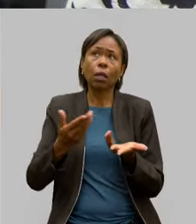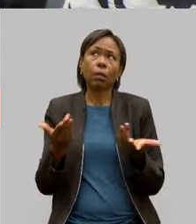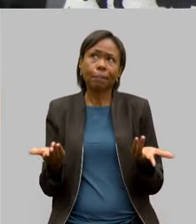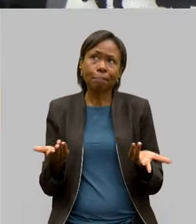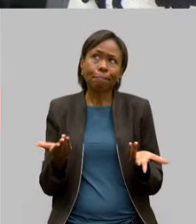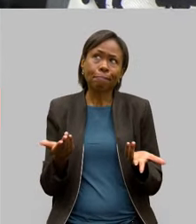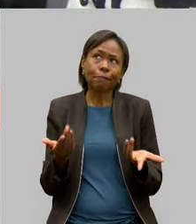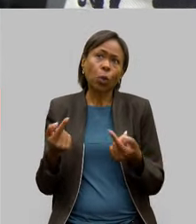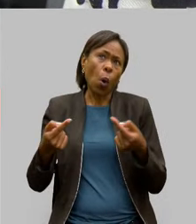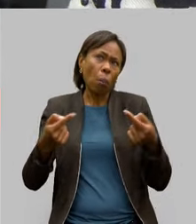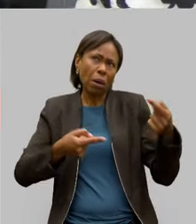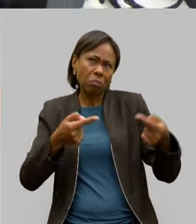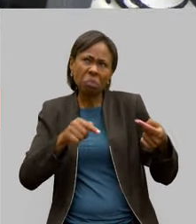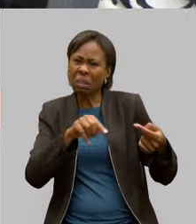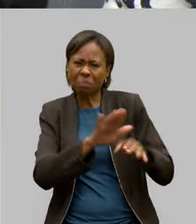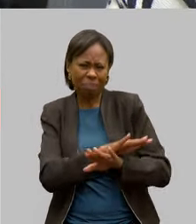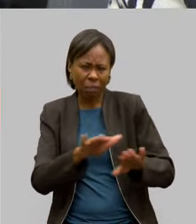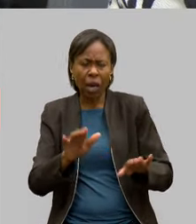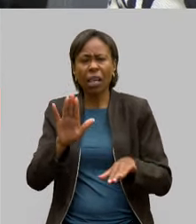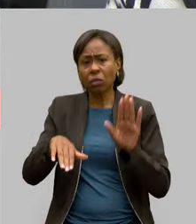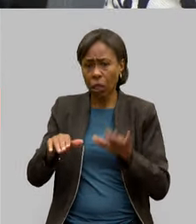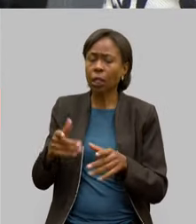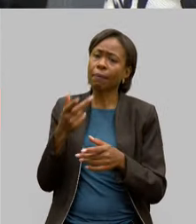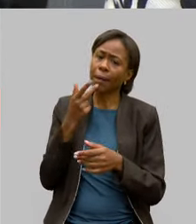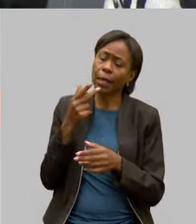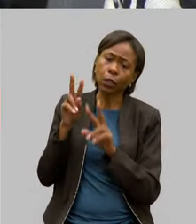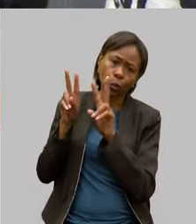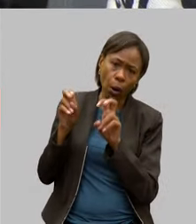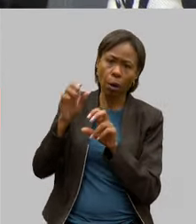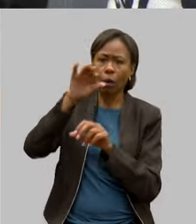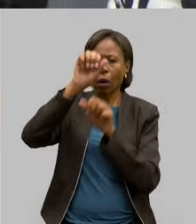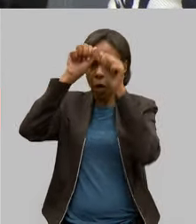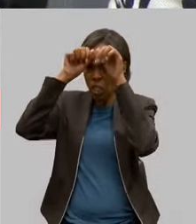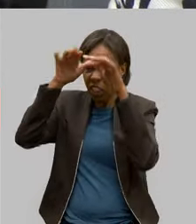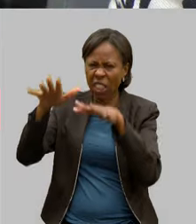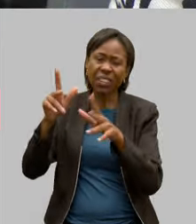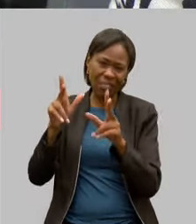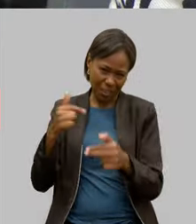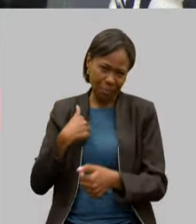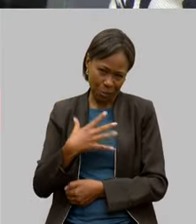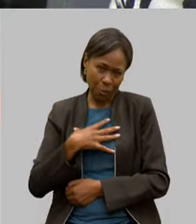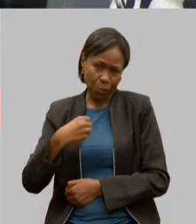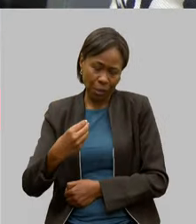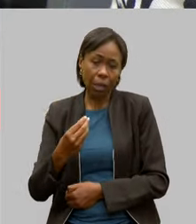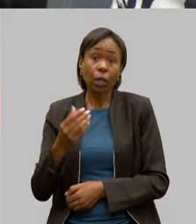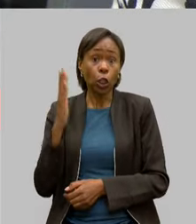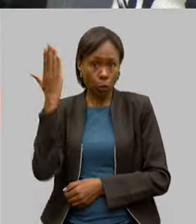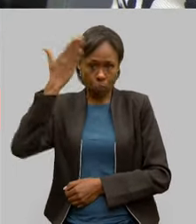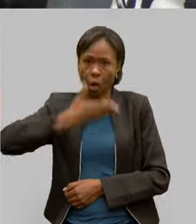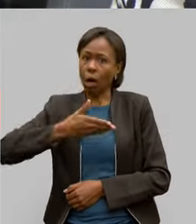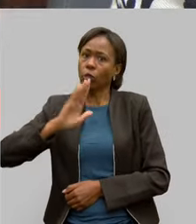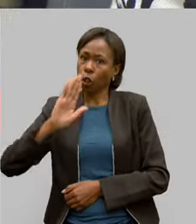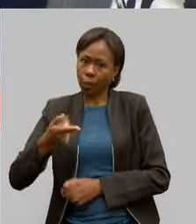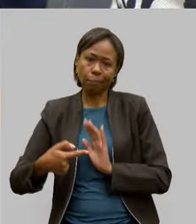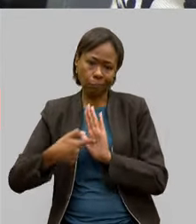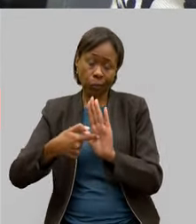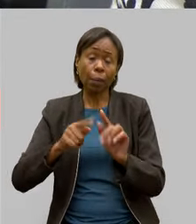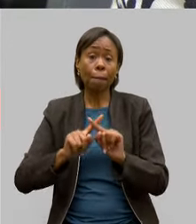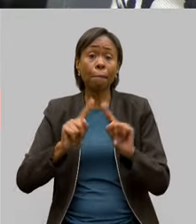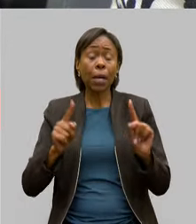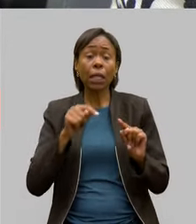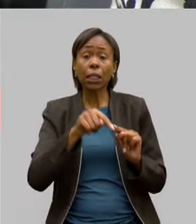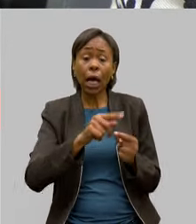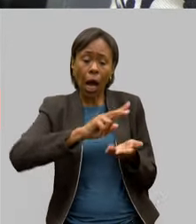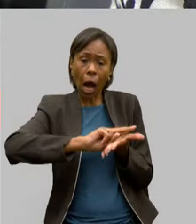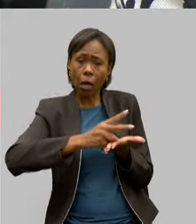discutir no autismo igual o caso do meu filho ainda se discute Apesar de que já tem várias evidências como foi colocado aqui mas em relação a epilepsia